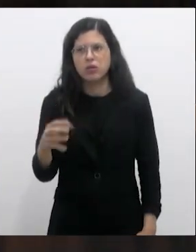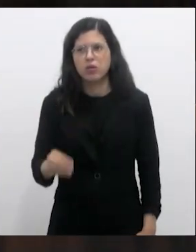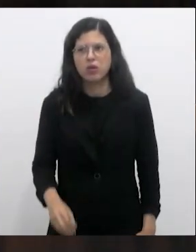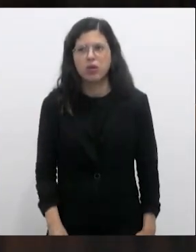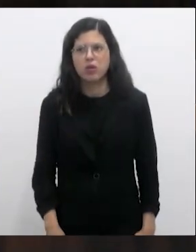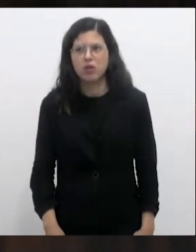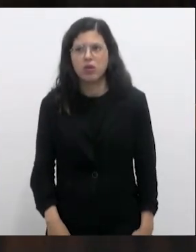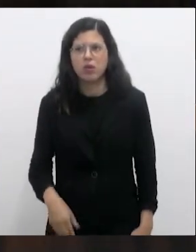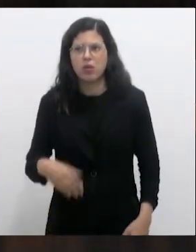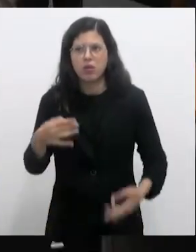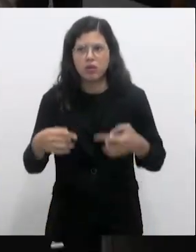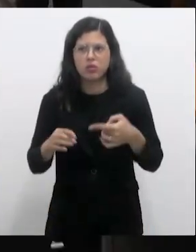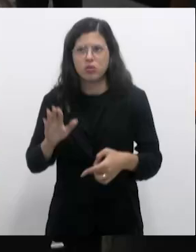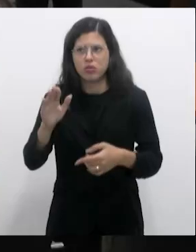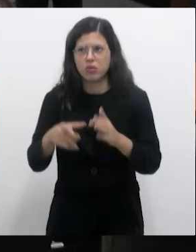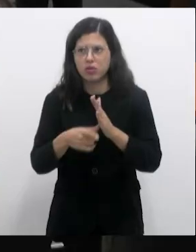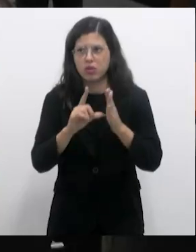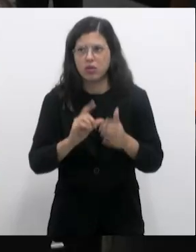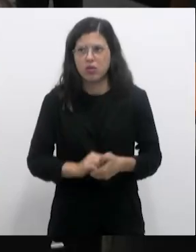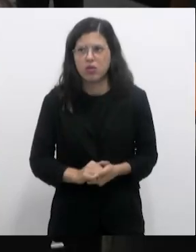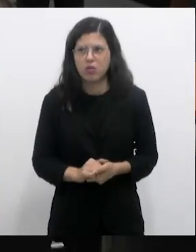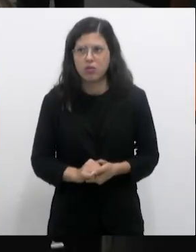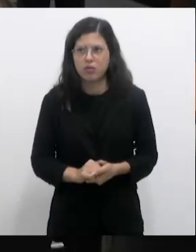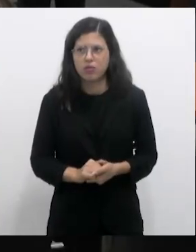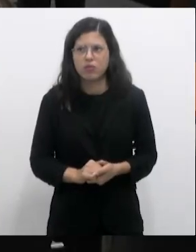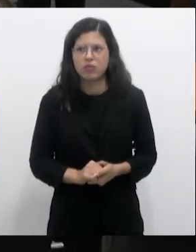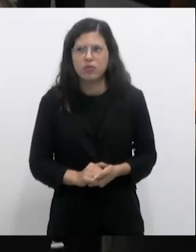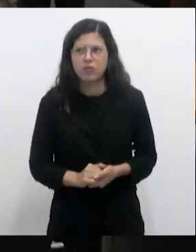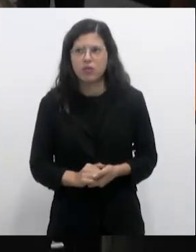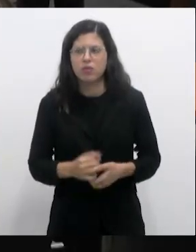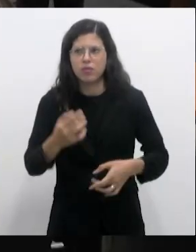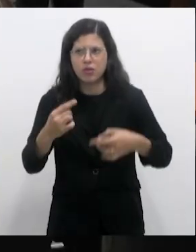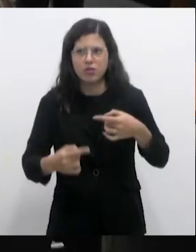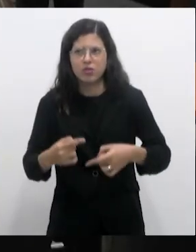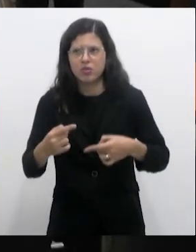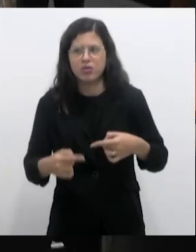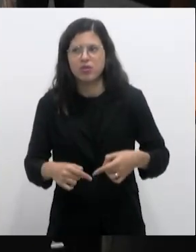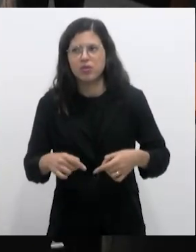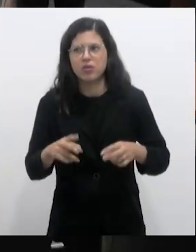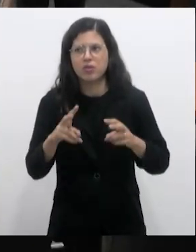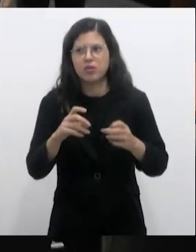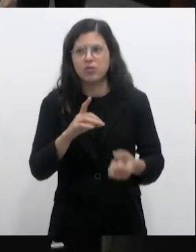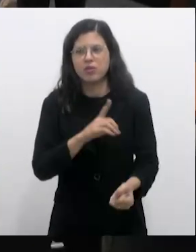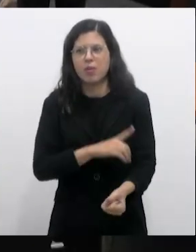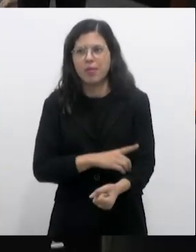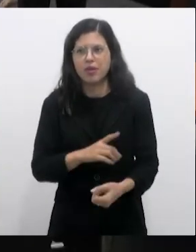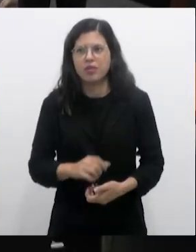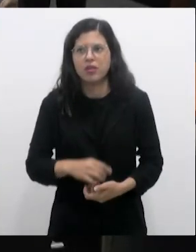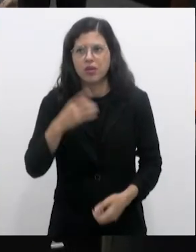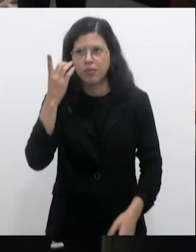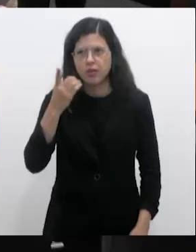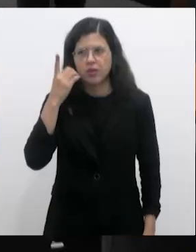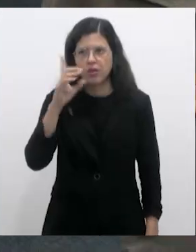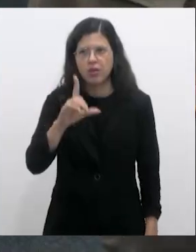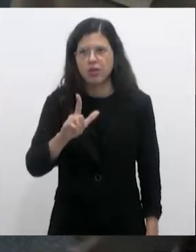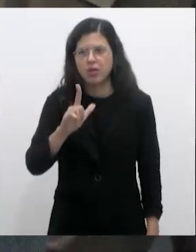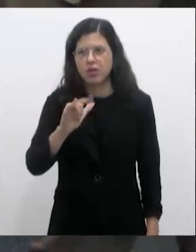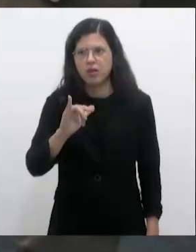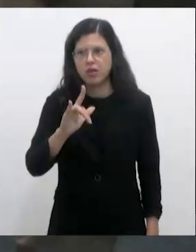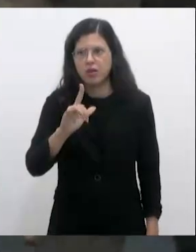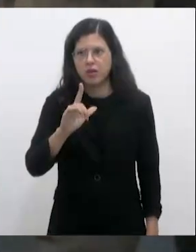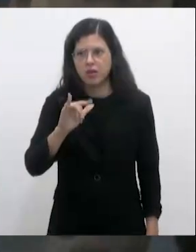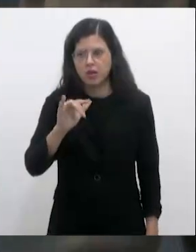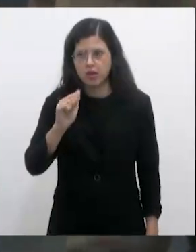do anterior, por favor. Entendi. Para eu poder discutir a questão do pé diabético. A deputada Lília.